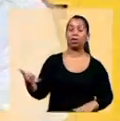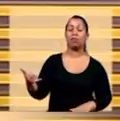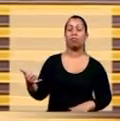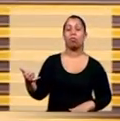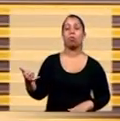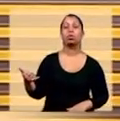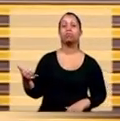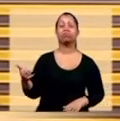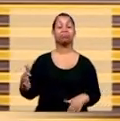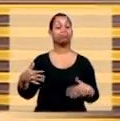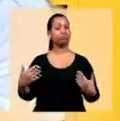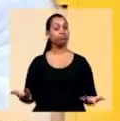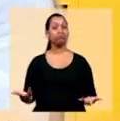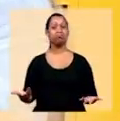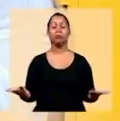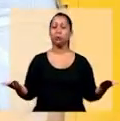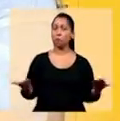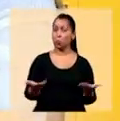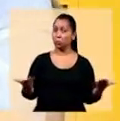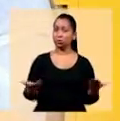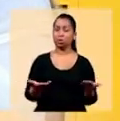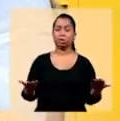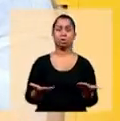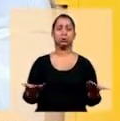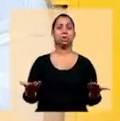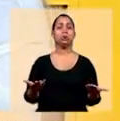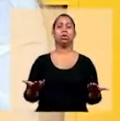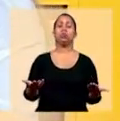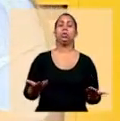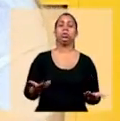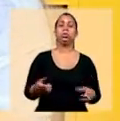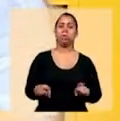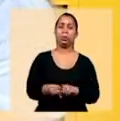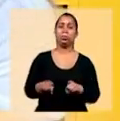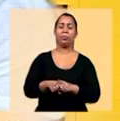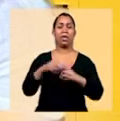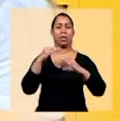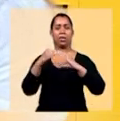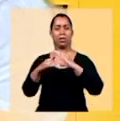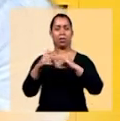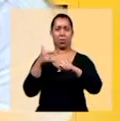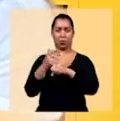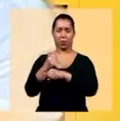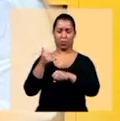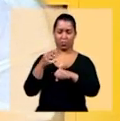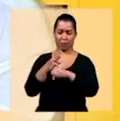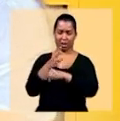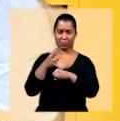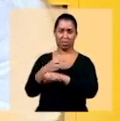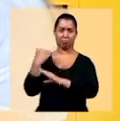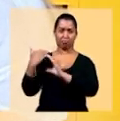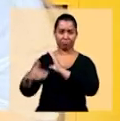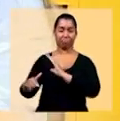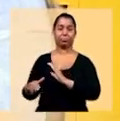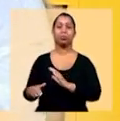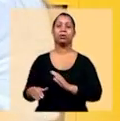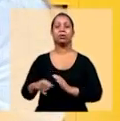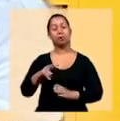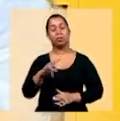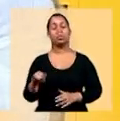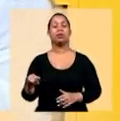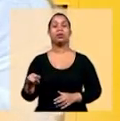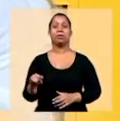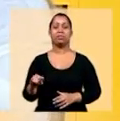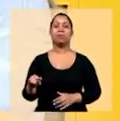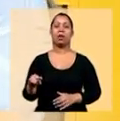dessa ouvidoria, enfim, hoje um número de WhatsApp, né? Então hoje você tem todas essas vertentes. Então ali ele